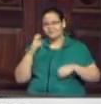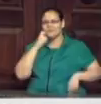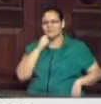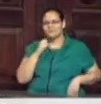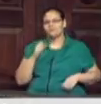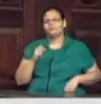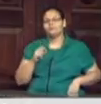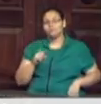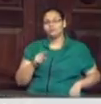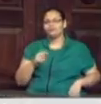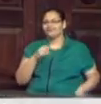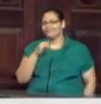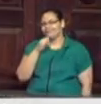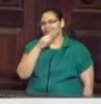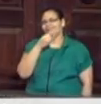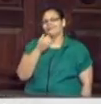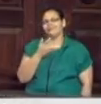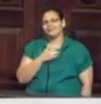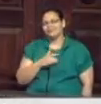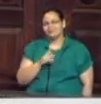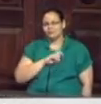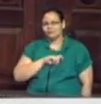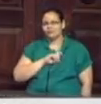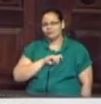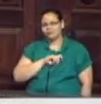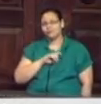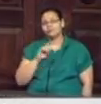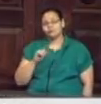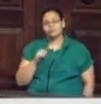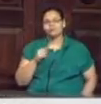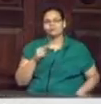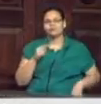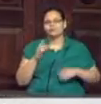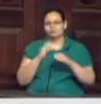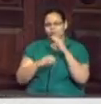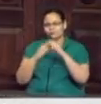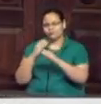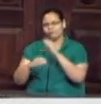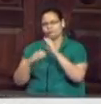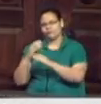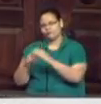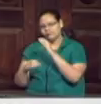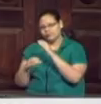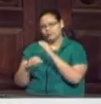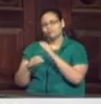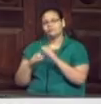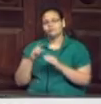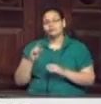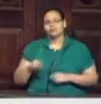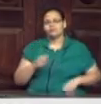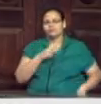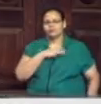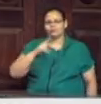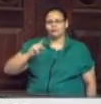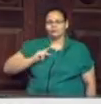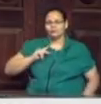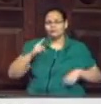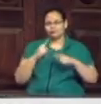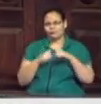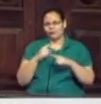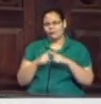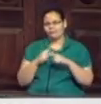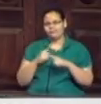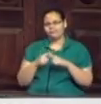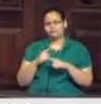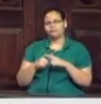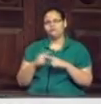muito pertinente a colocação da comunicação ao Ministério Público, exatamente porque por